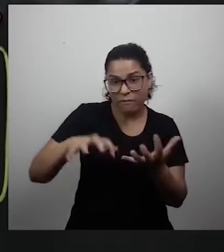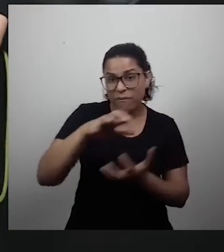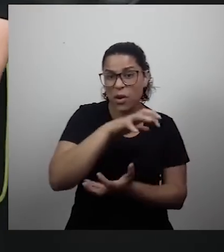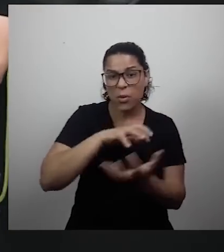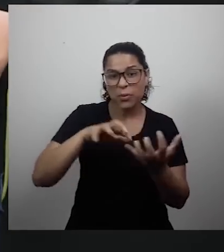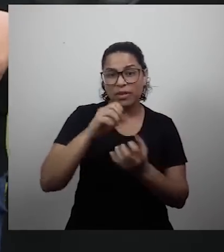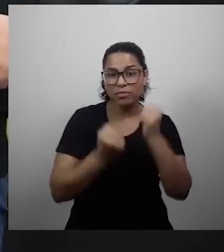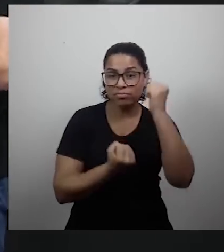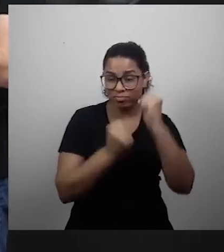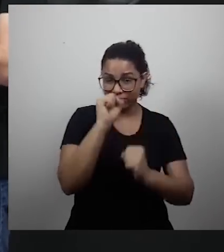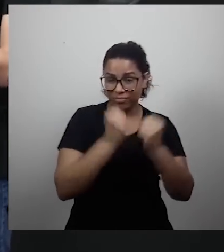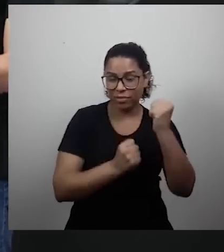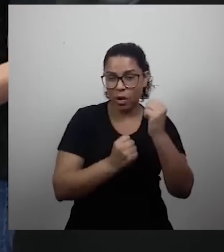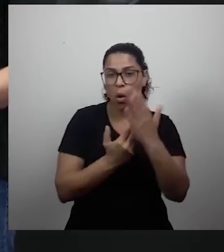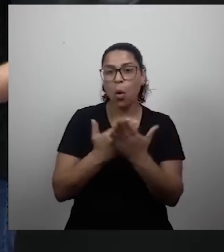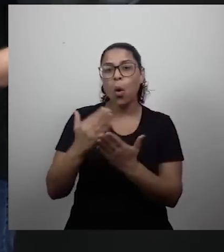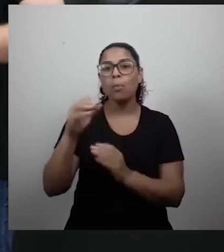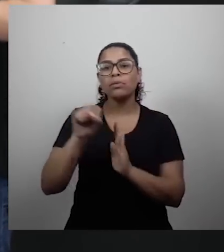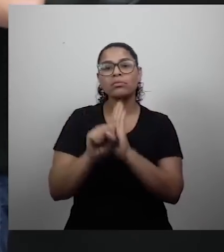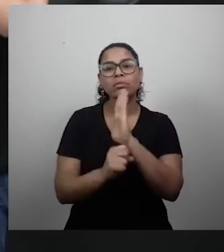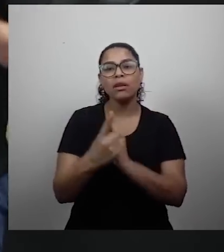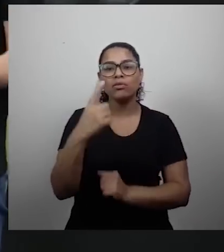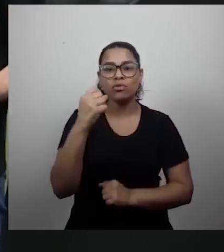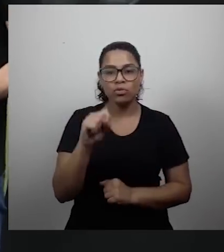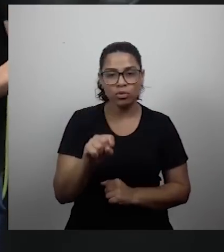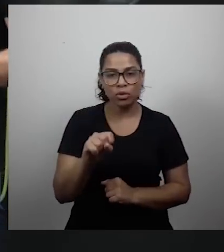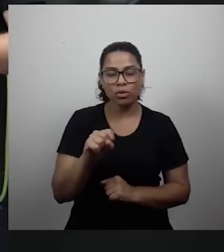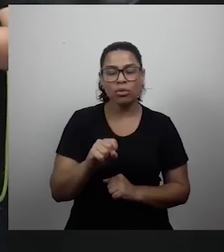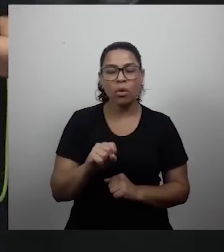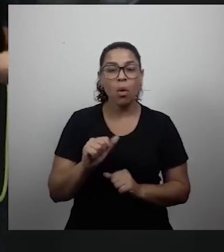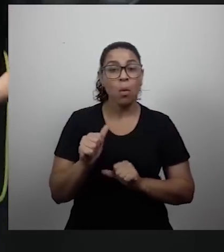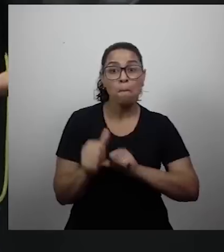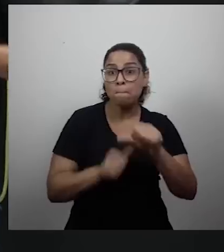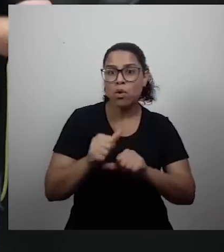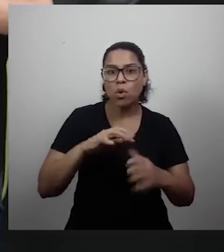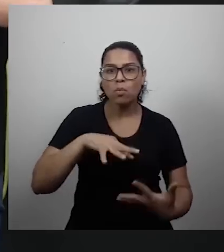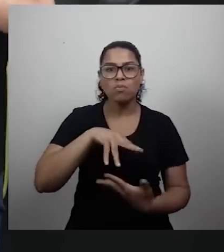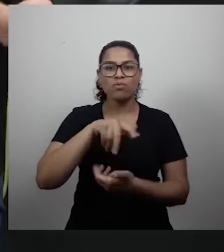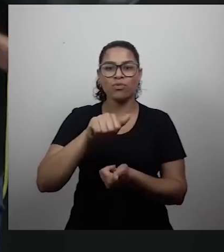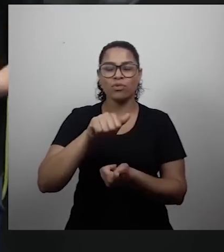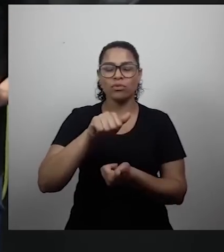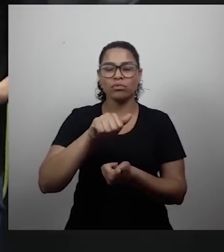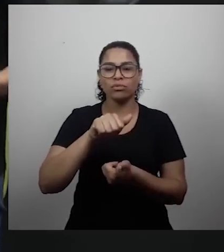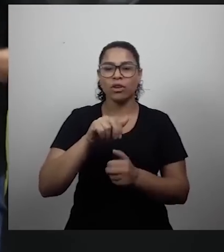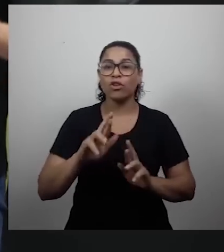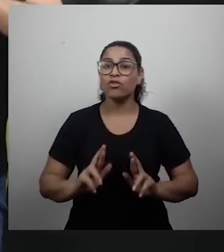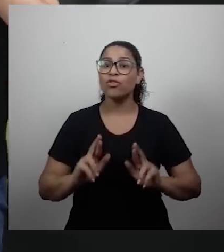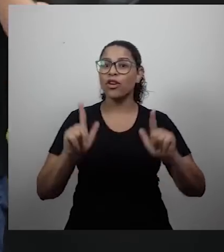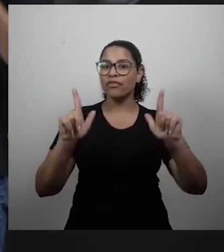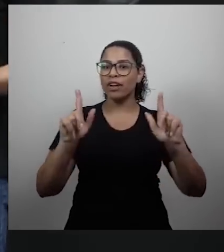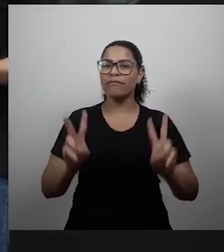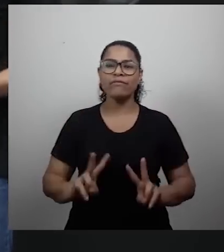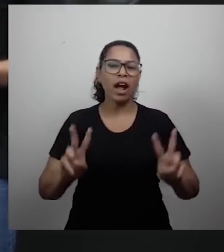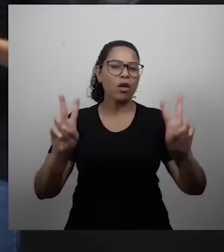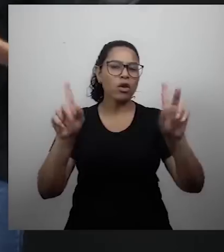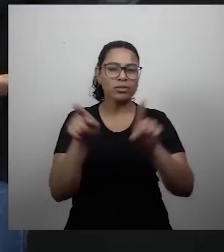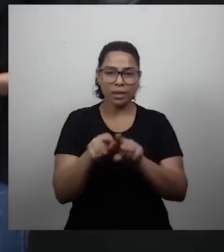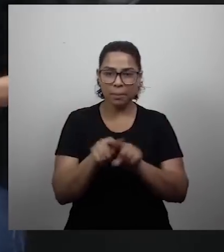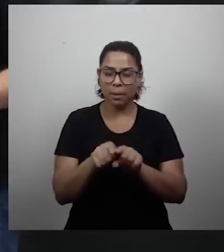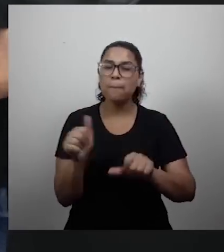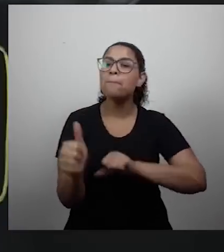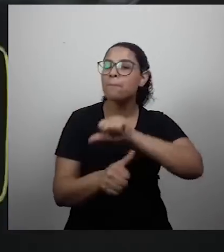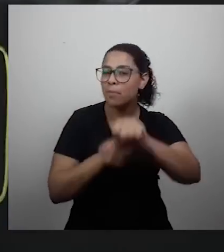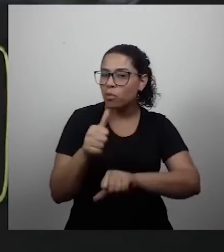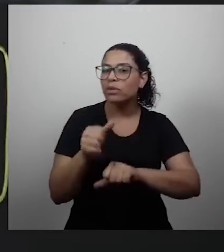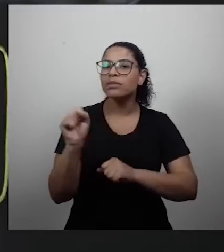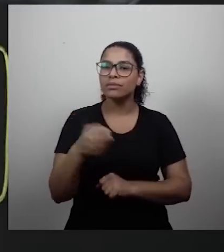que começa a acontecer no século XVIII, ele é outro mundo, diferente, com outros valores, e a gente vai começar a entender melhor por